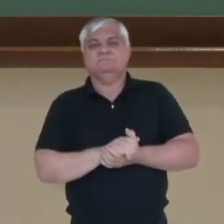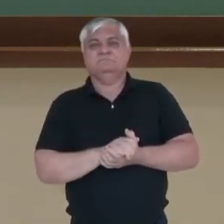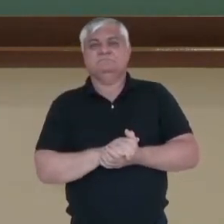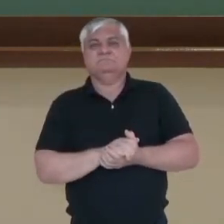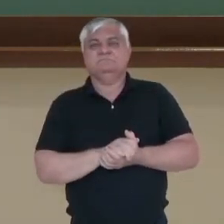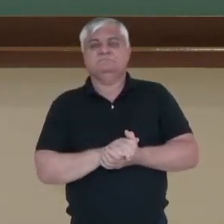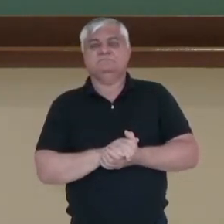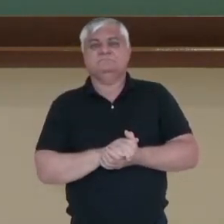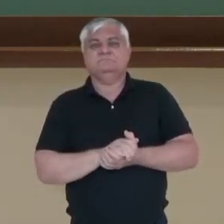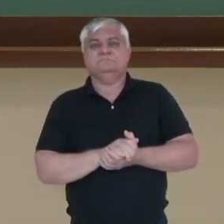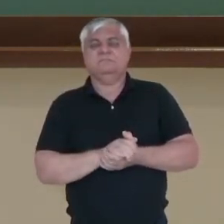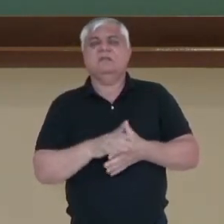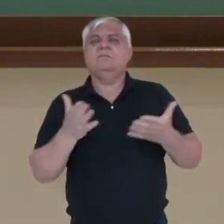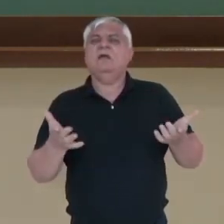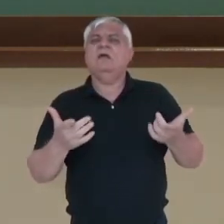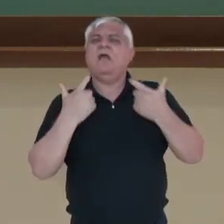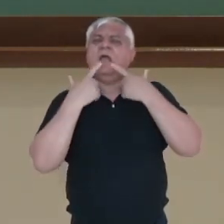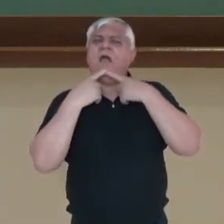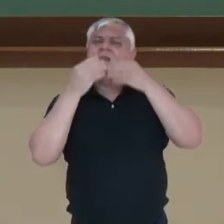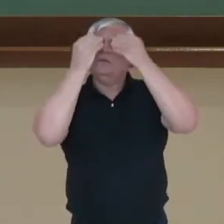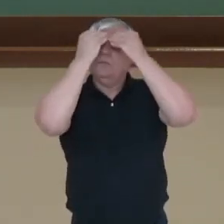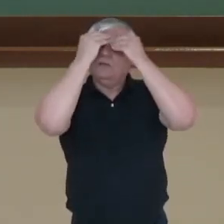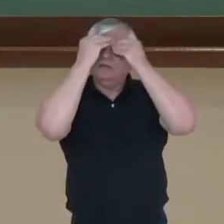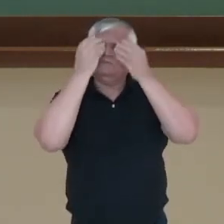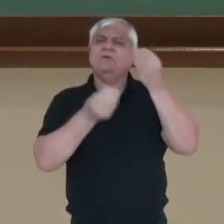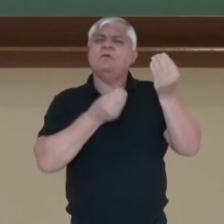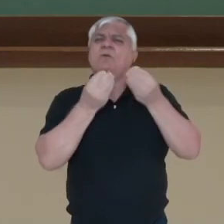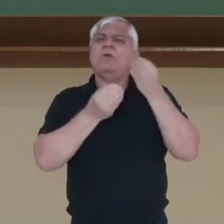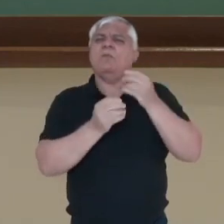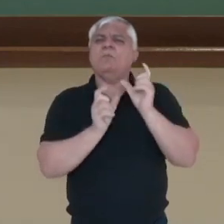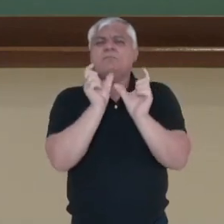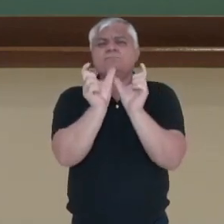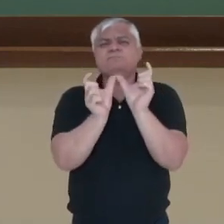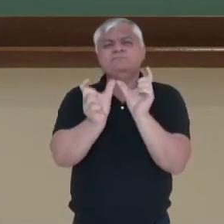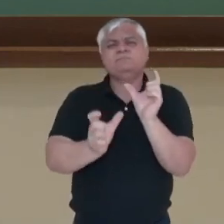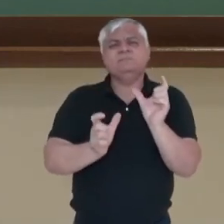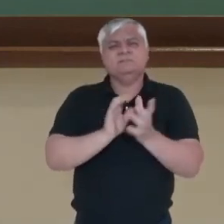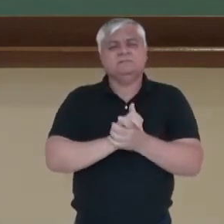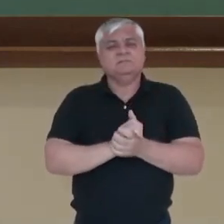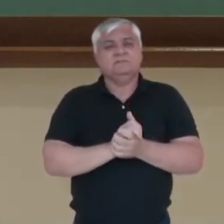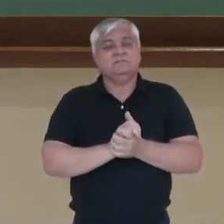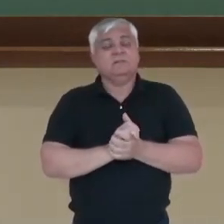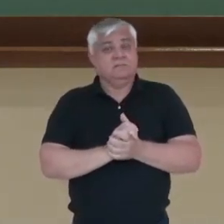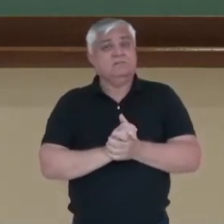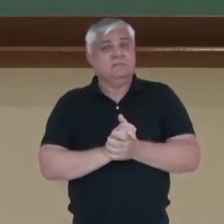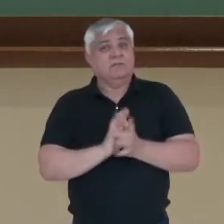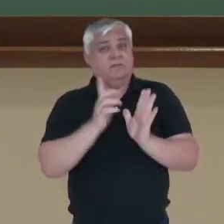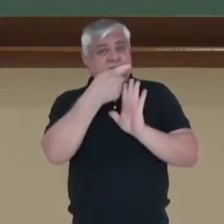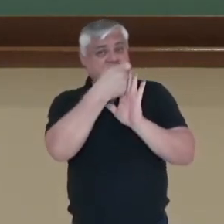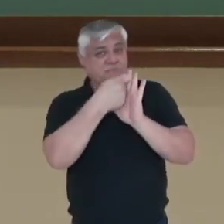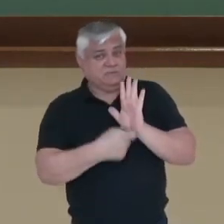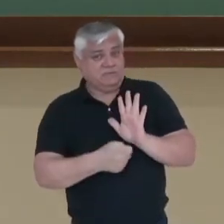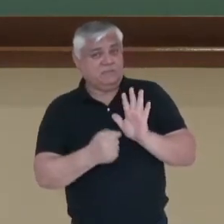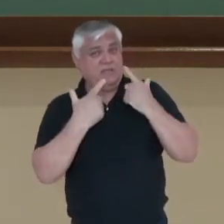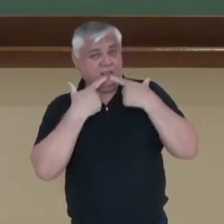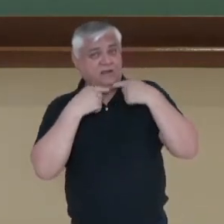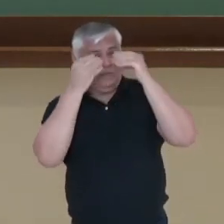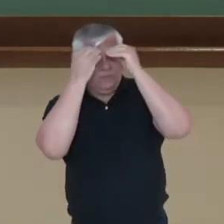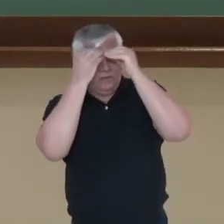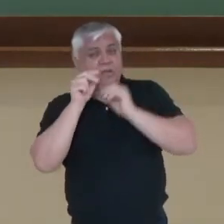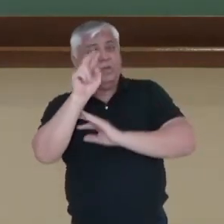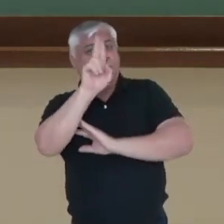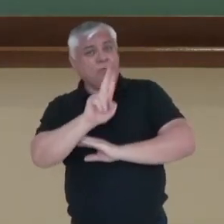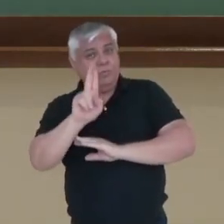Prof, em relação à linguagem, como que é a linguagem de uma carta? A linguagem de uma carta aberta, ela faz uso